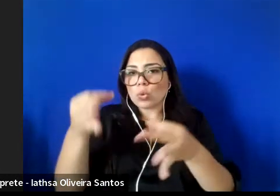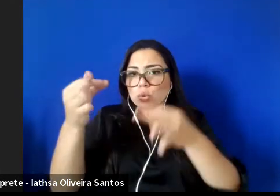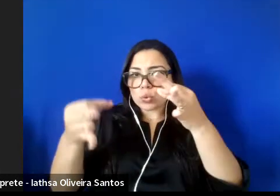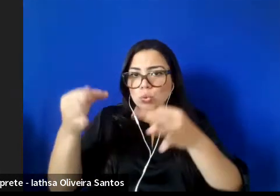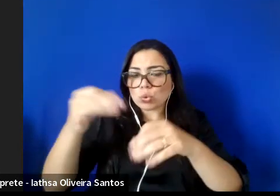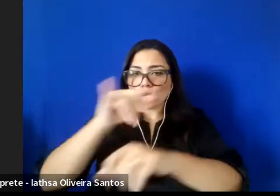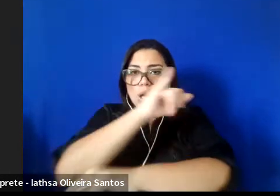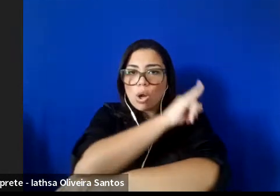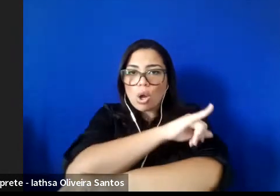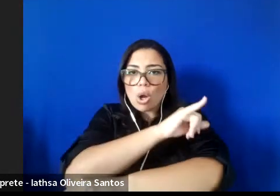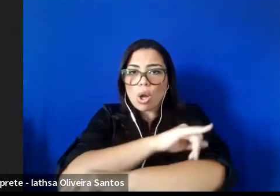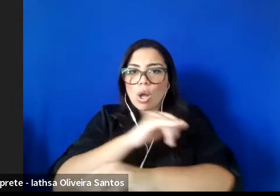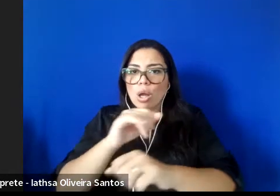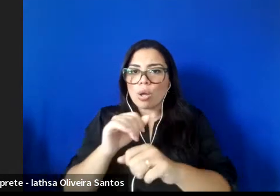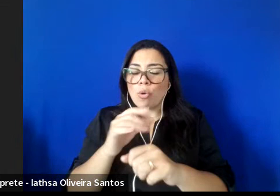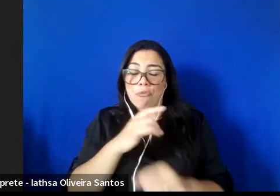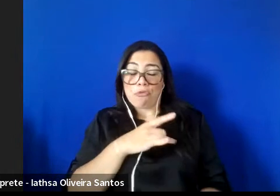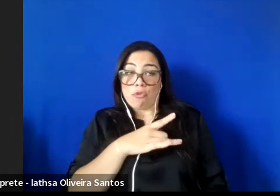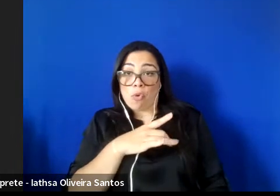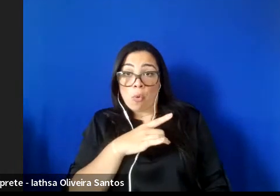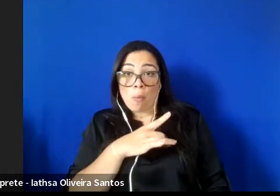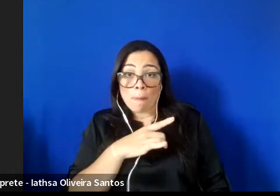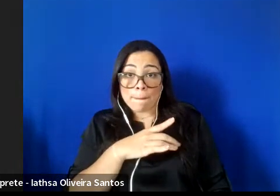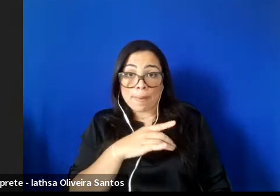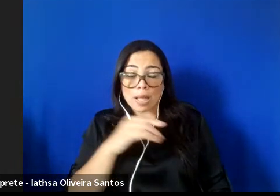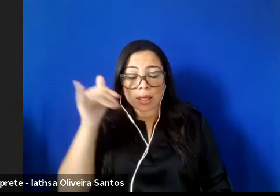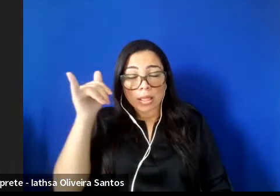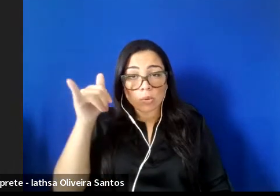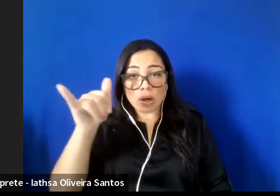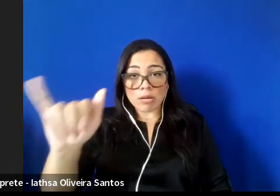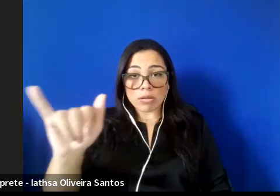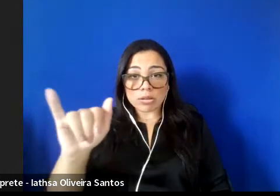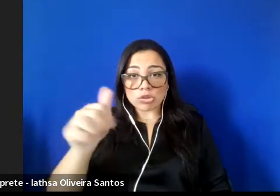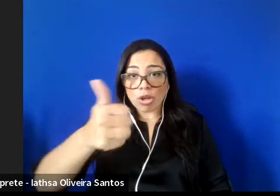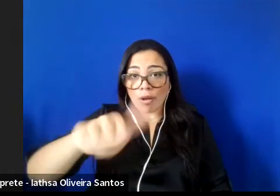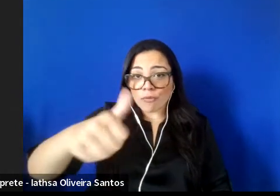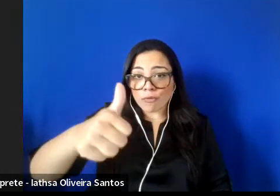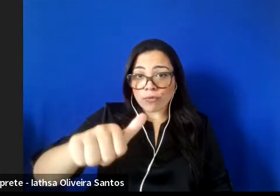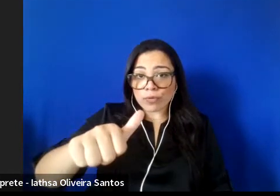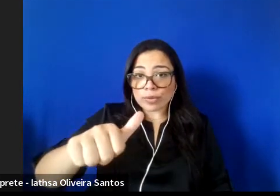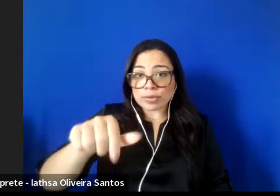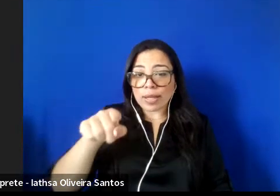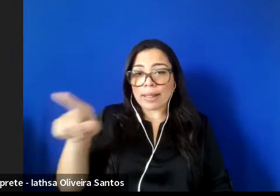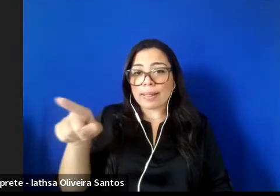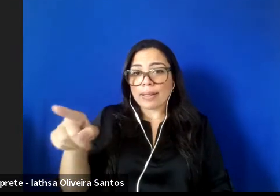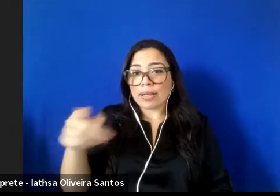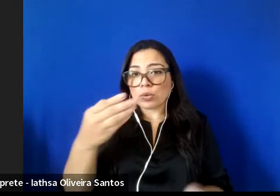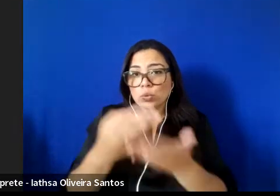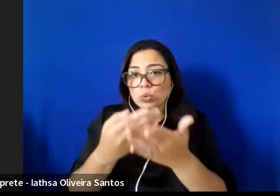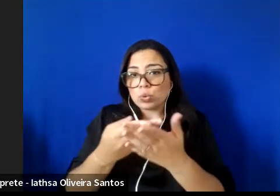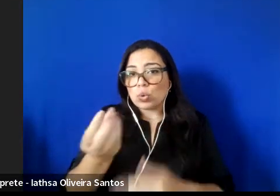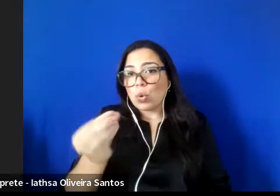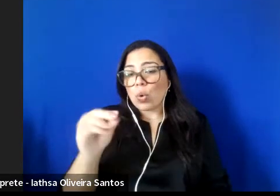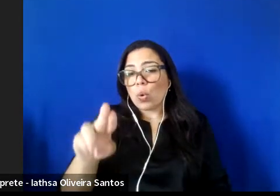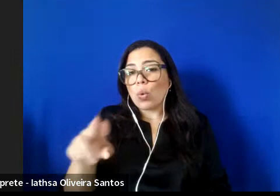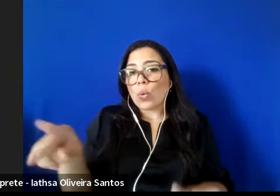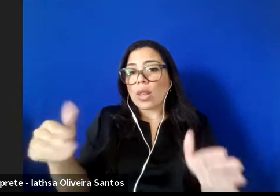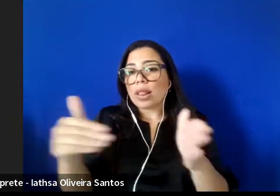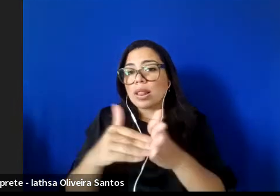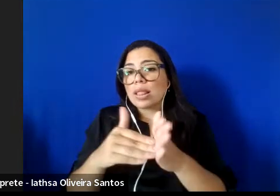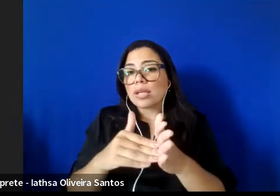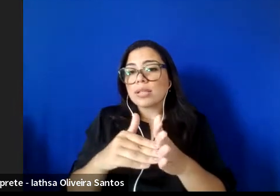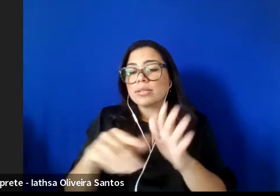fluminense se intimidou com essa tendência antirrevisionista oriunda da doutrina ou até da lei